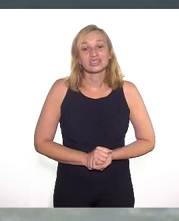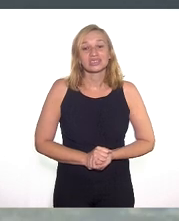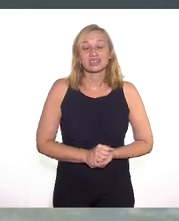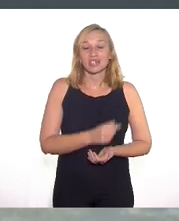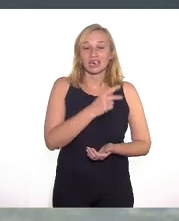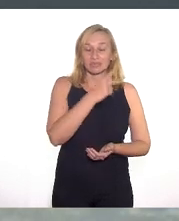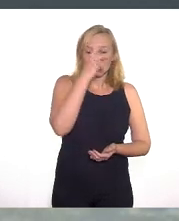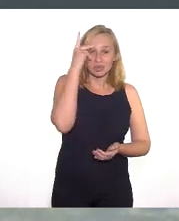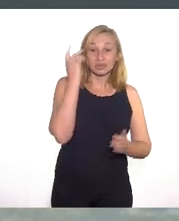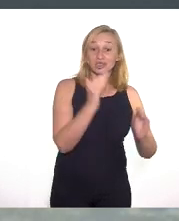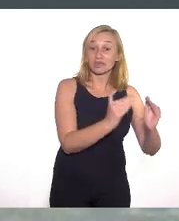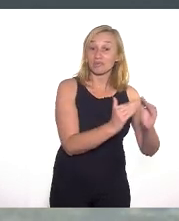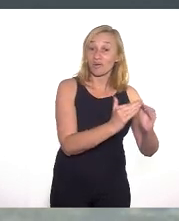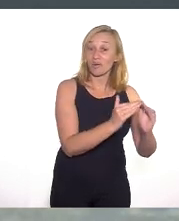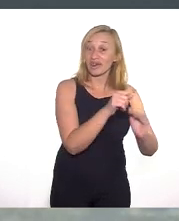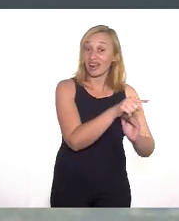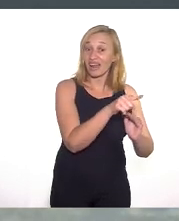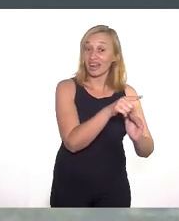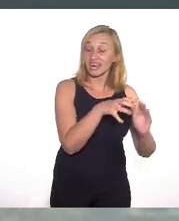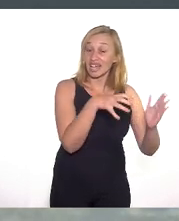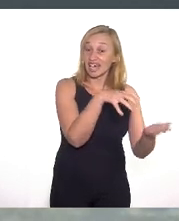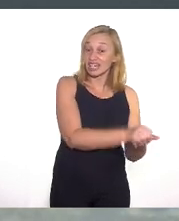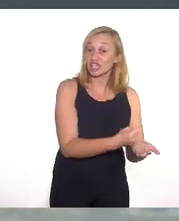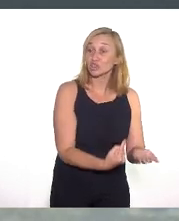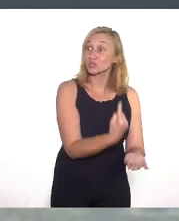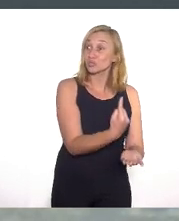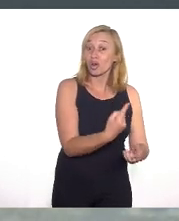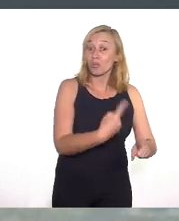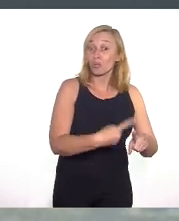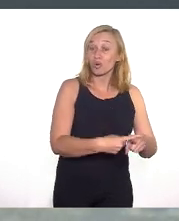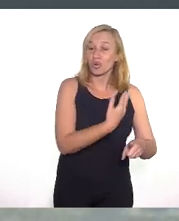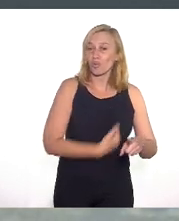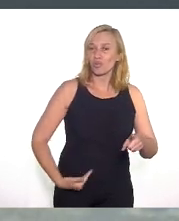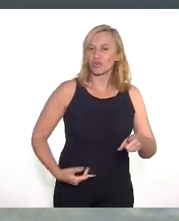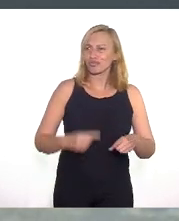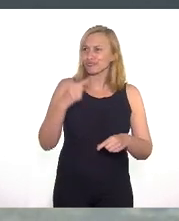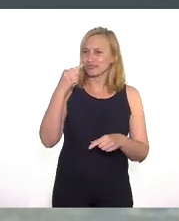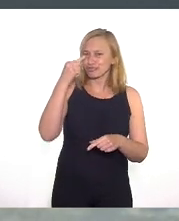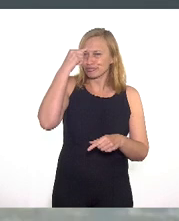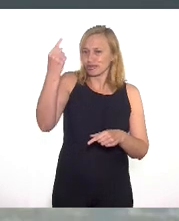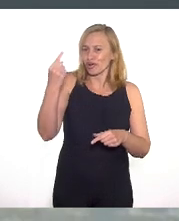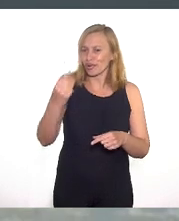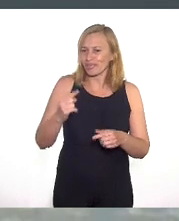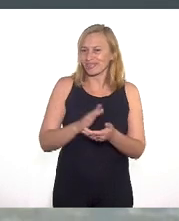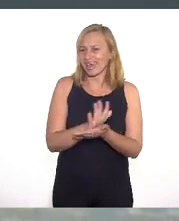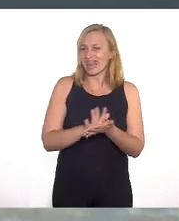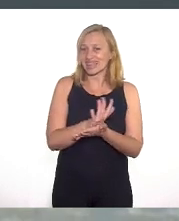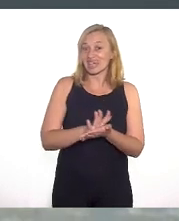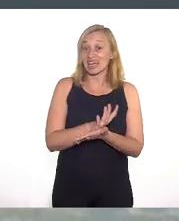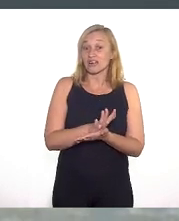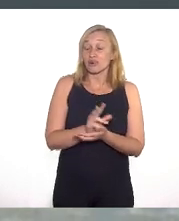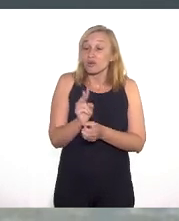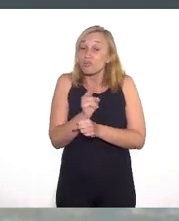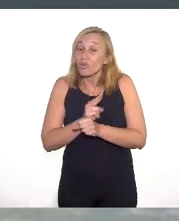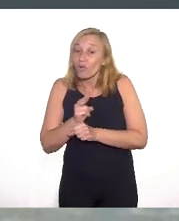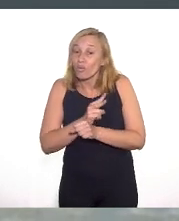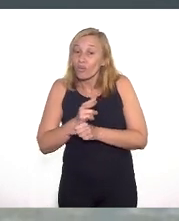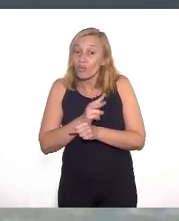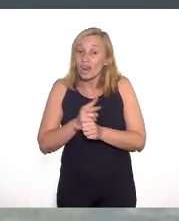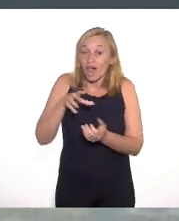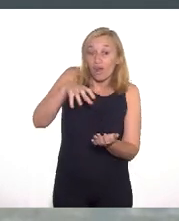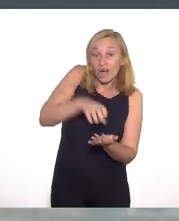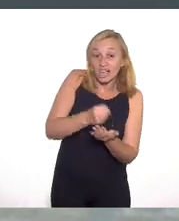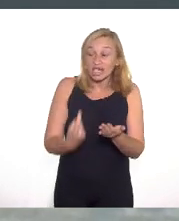moradores no cadastro único, porque o governo não inventou nenhum cadastro. O governo foi buscar no